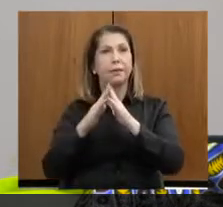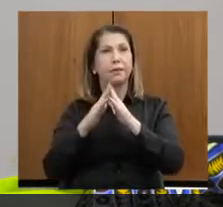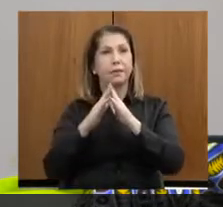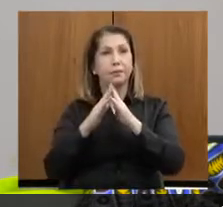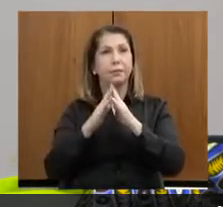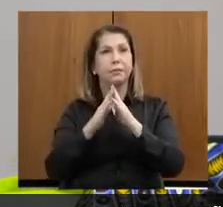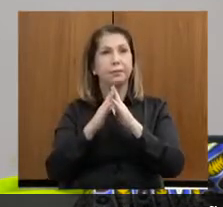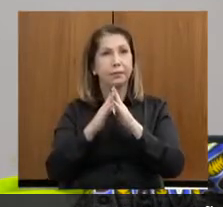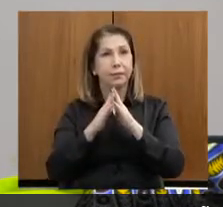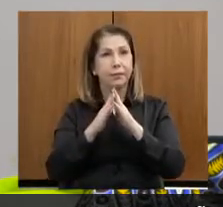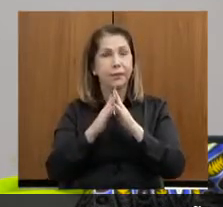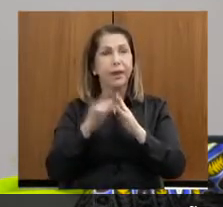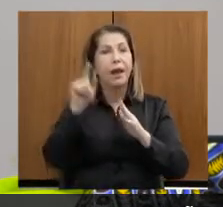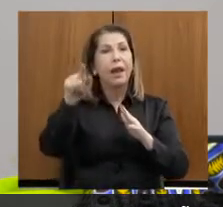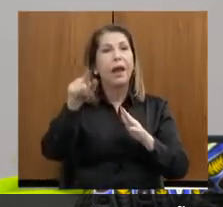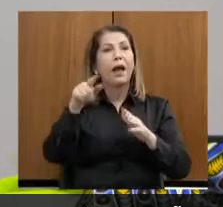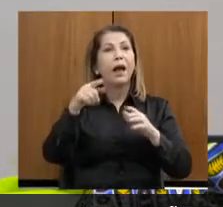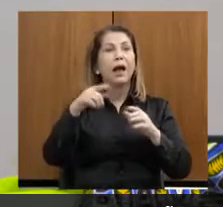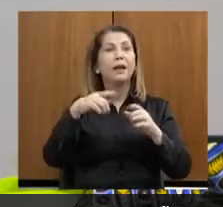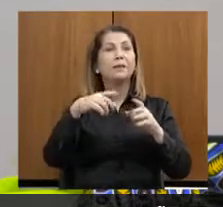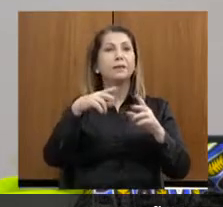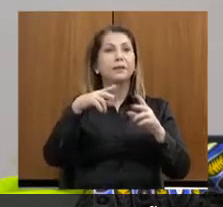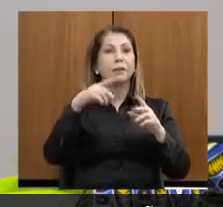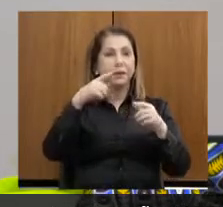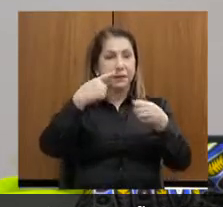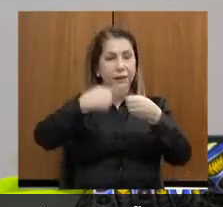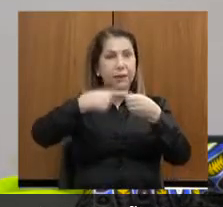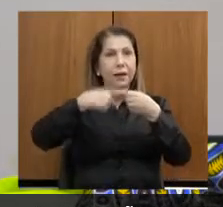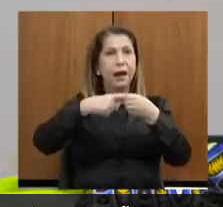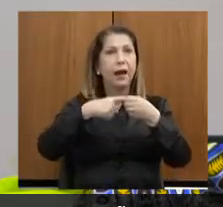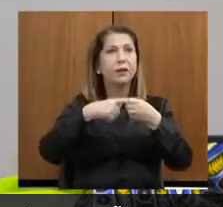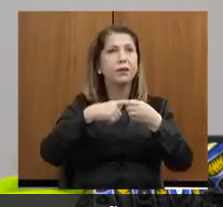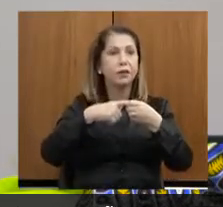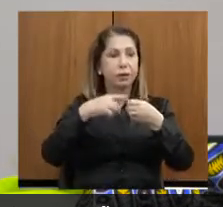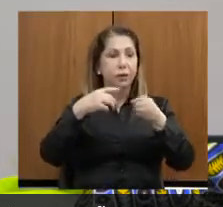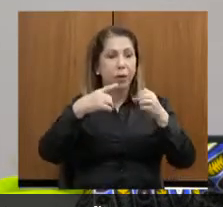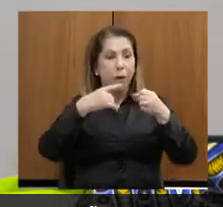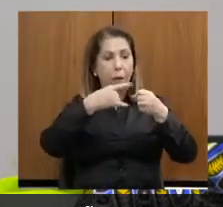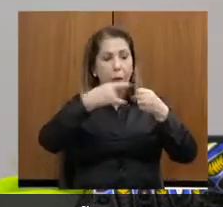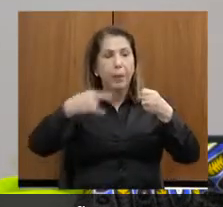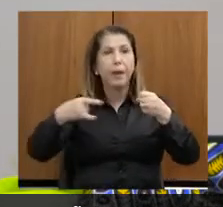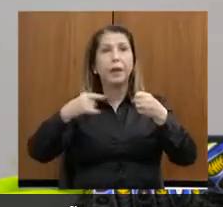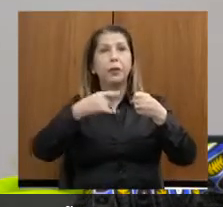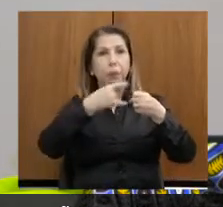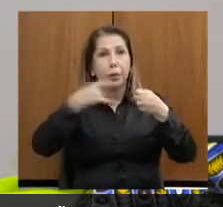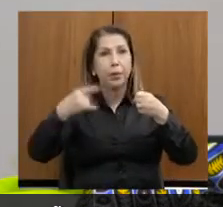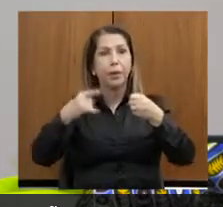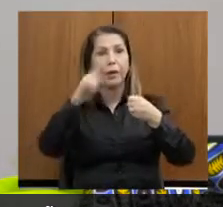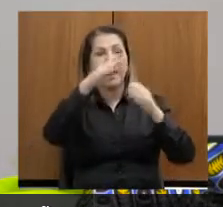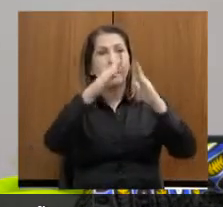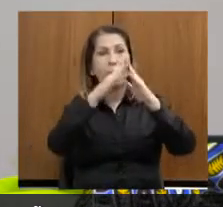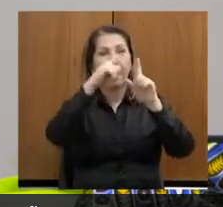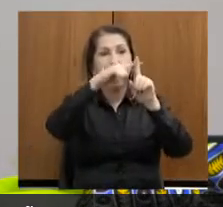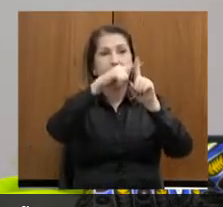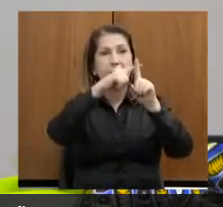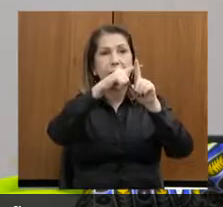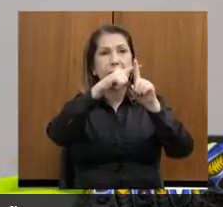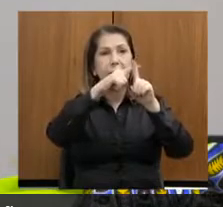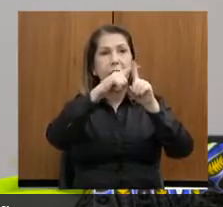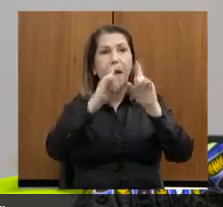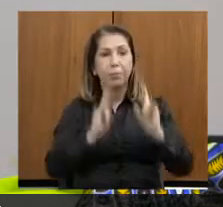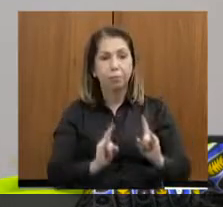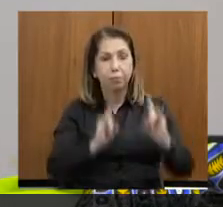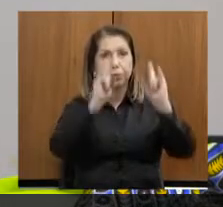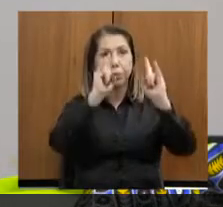e as igrejas lá de Ouro Preto bonita que passa na televisão elas são tomadas e mantidas pelo Estado